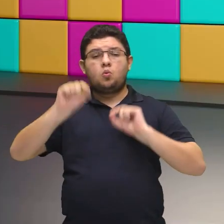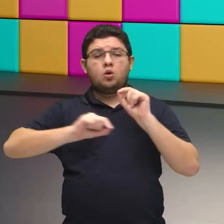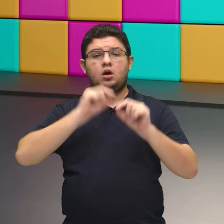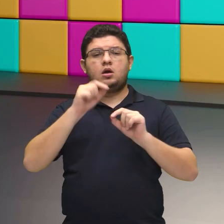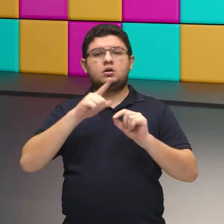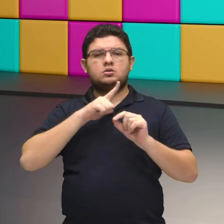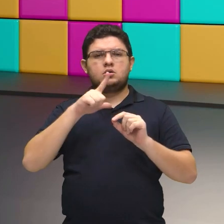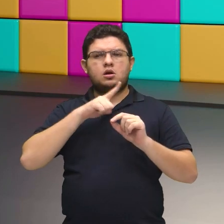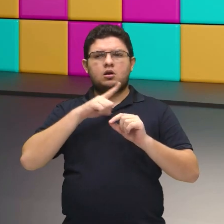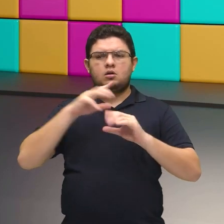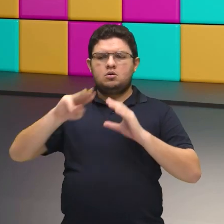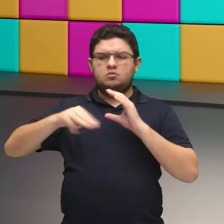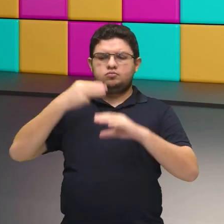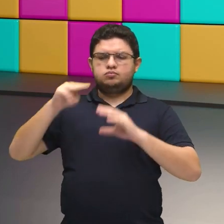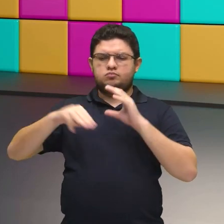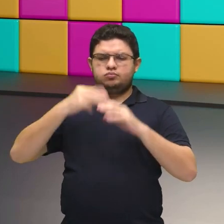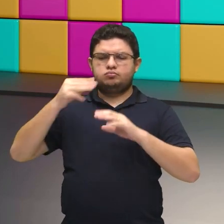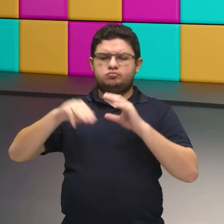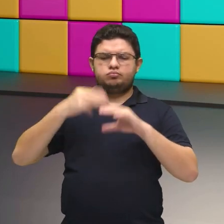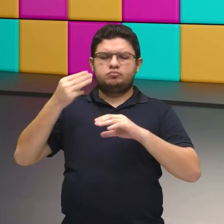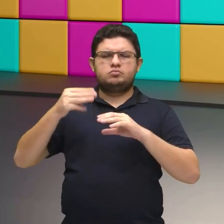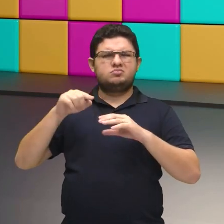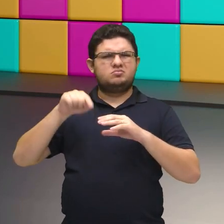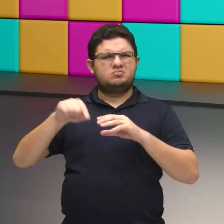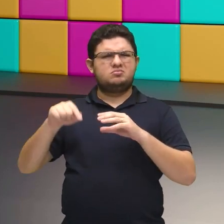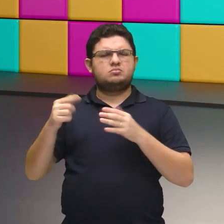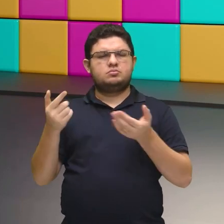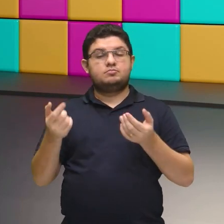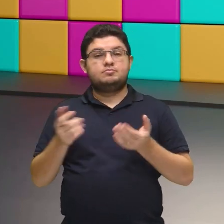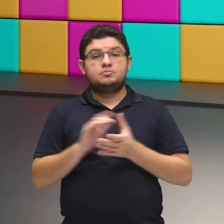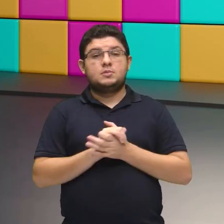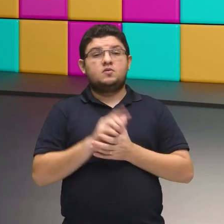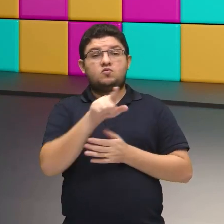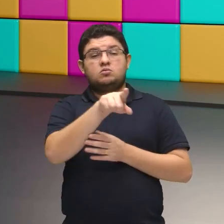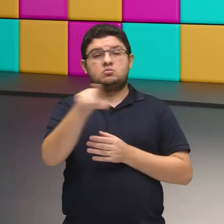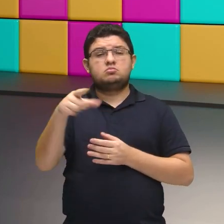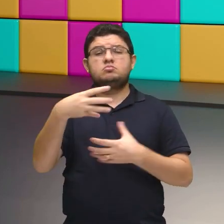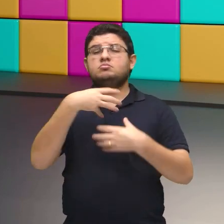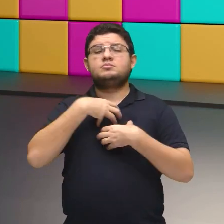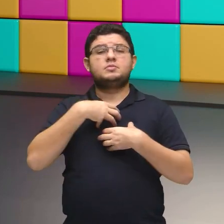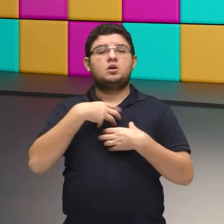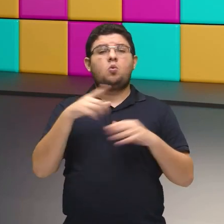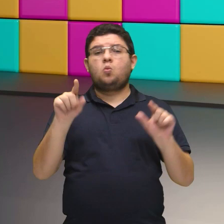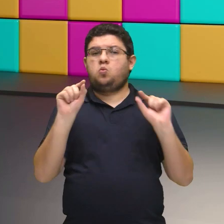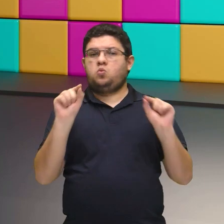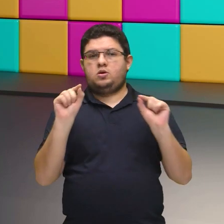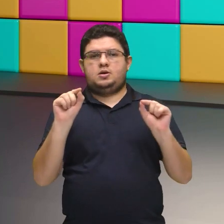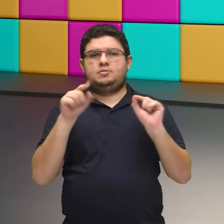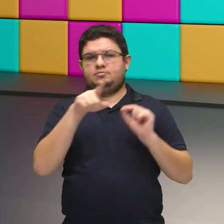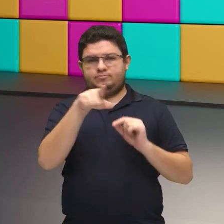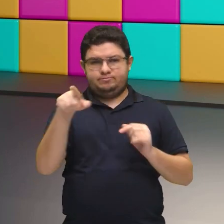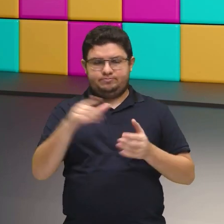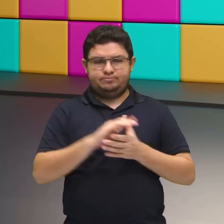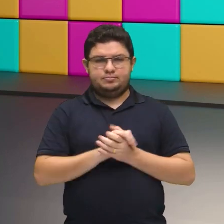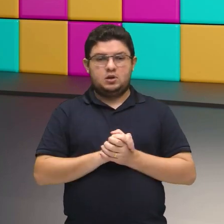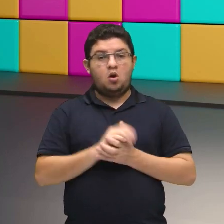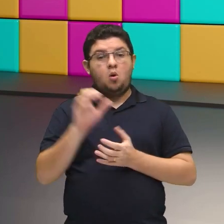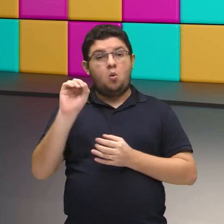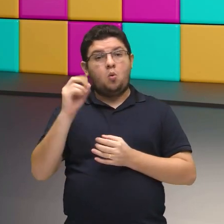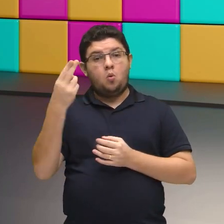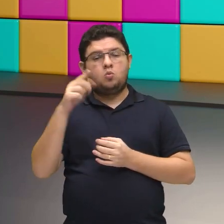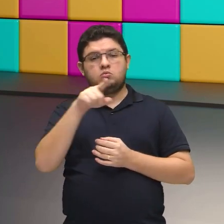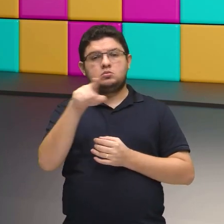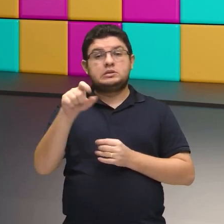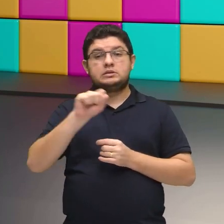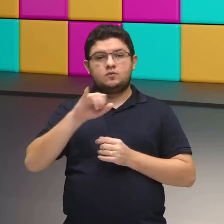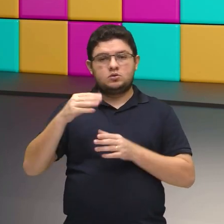gente recebe esse tipo de mensagem. Como é que você iria se sentir ao receber isso? Ou fazer isso